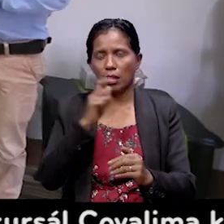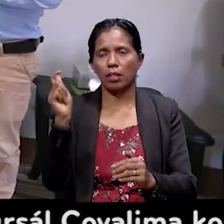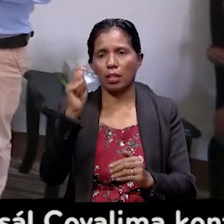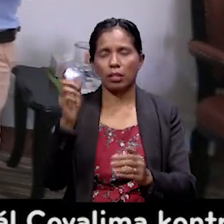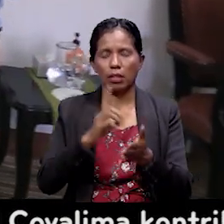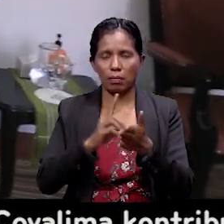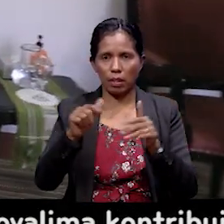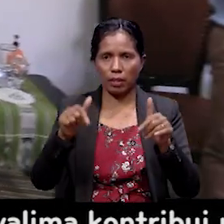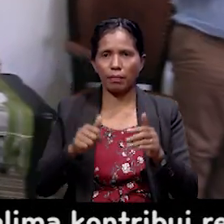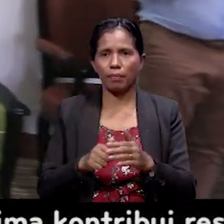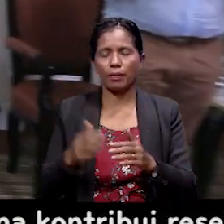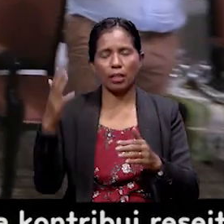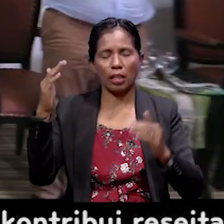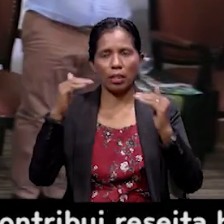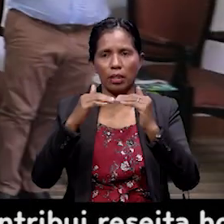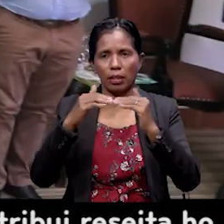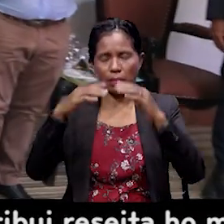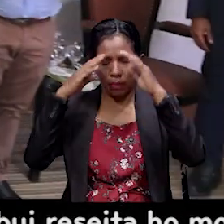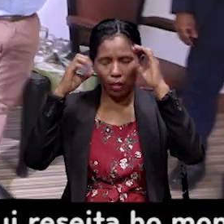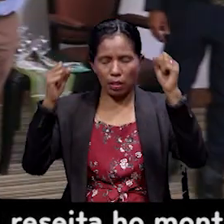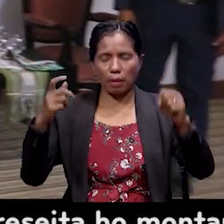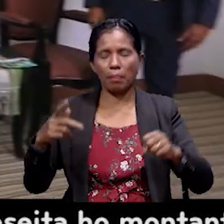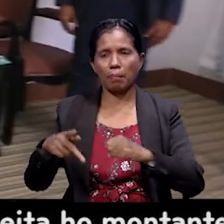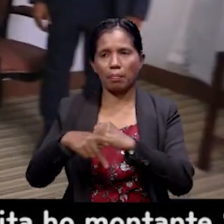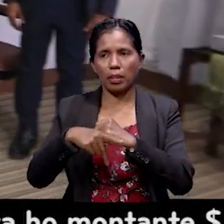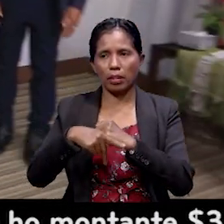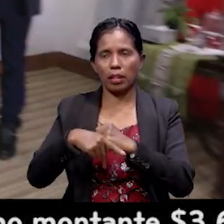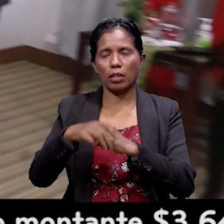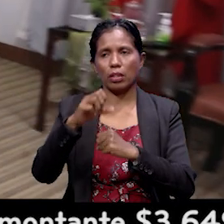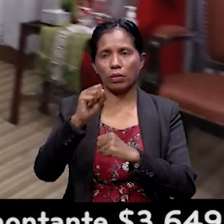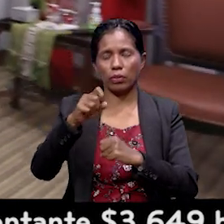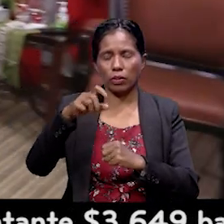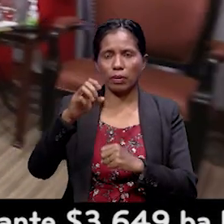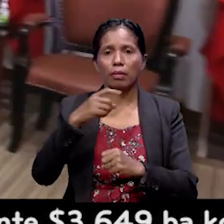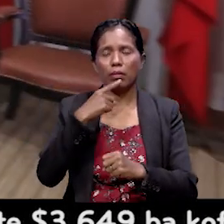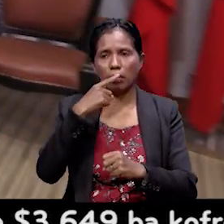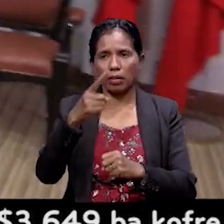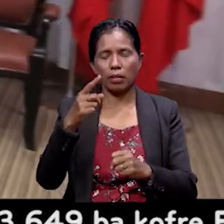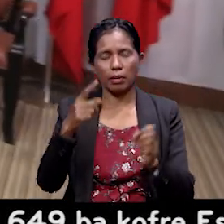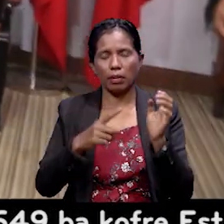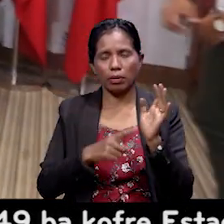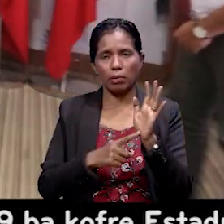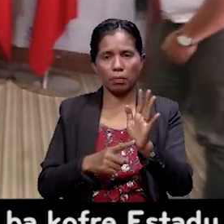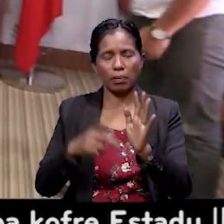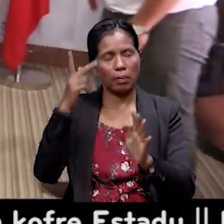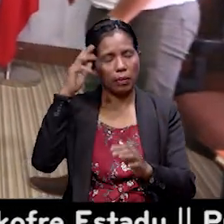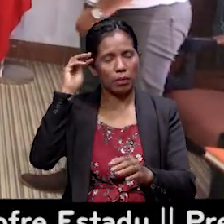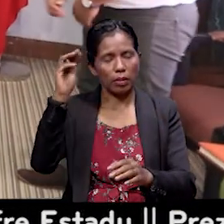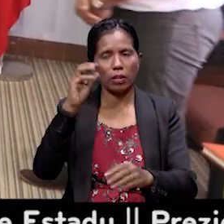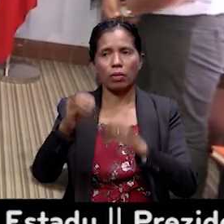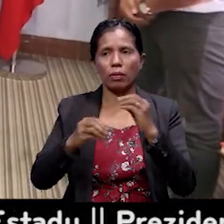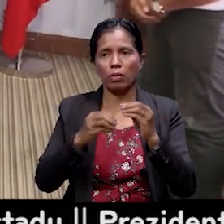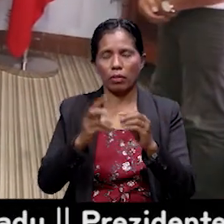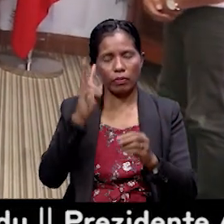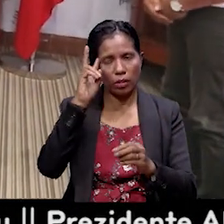semana. E a encontro, né, presidente Partido Os Verdes de Timor, mos explica ba primeiro-ministro Taro Matanruak, quando ba visão